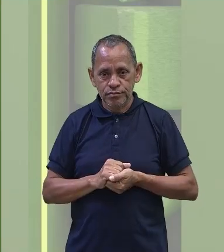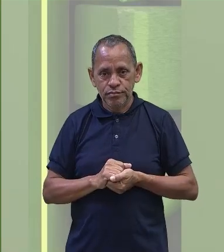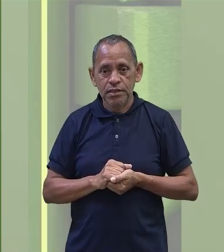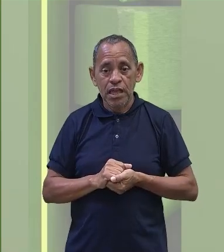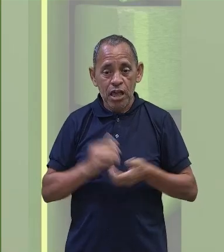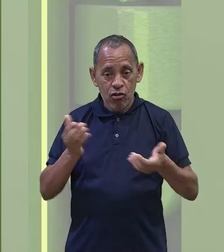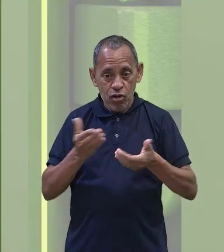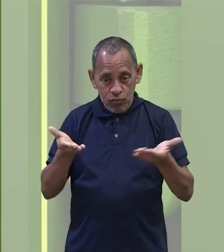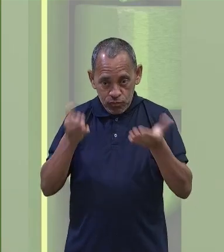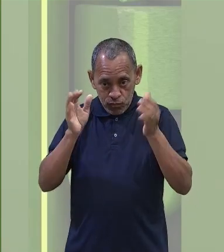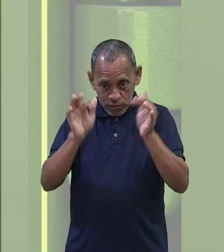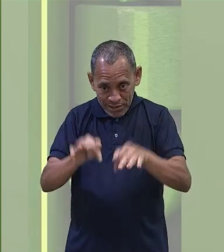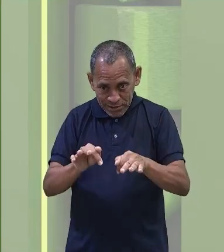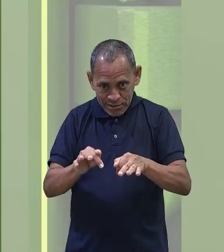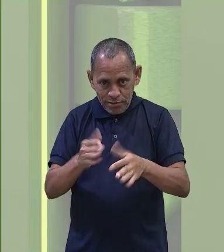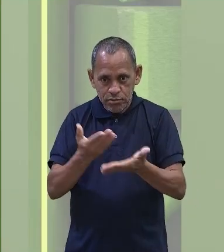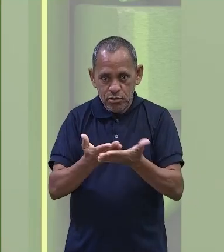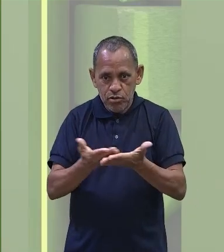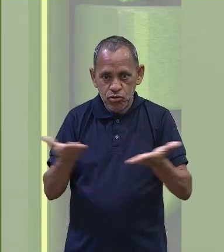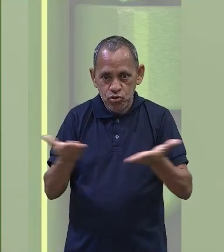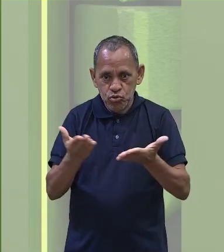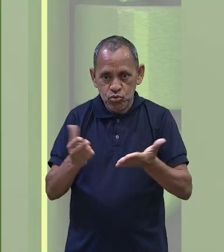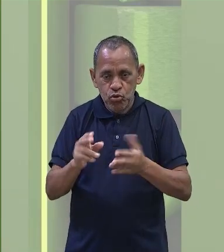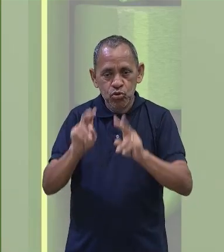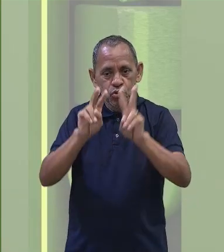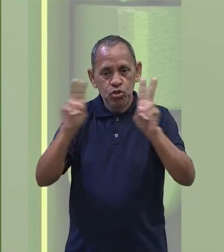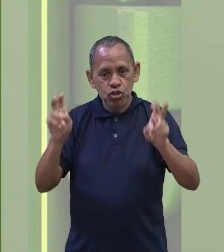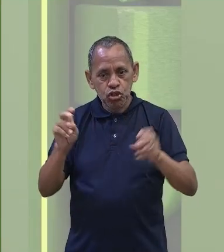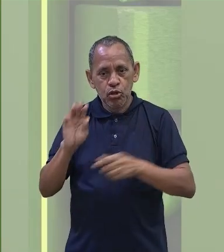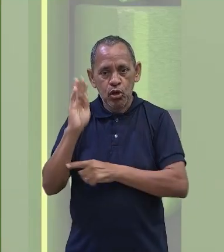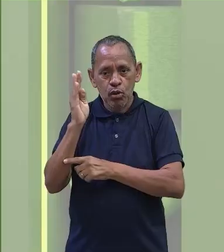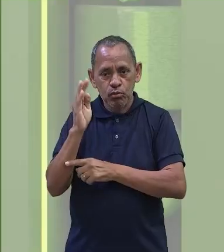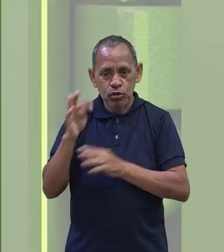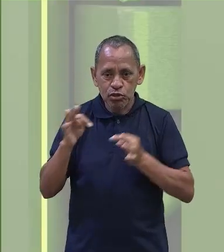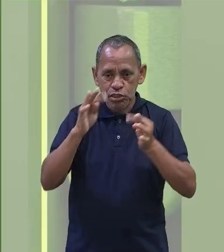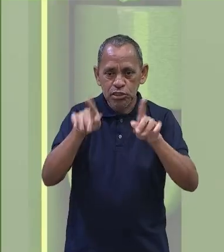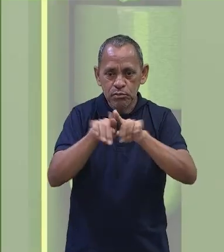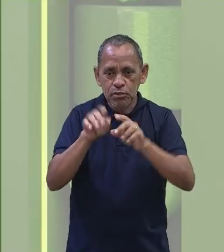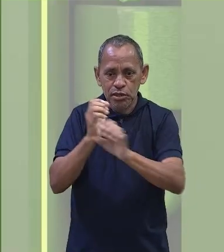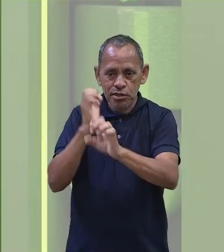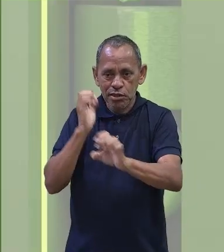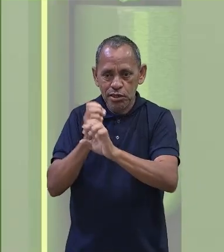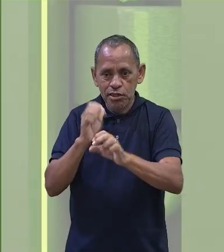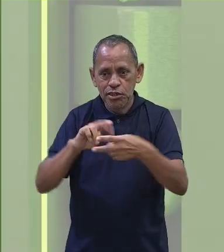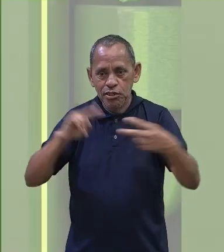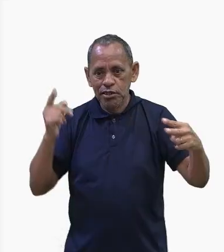finalizando a nossa aula de hoje sobre biotecnologia e engenharia genética.